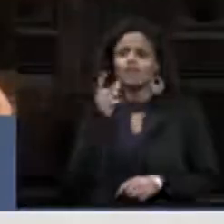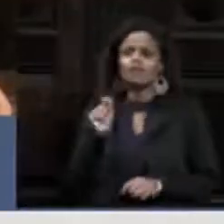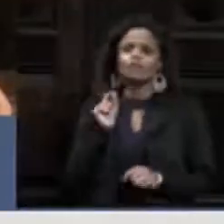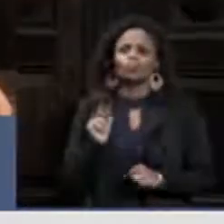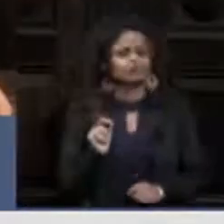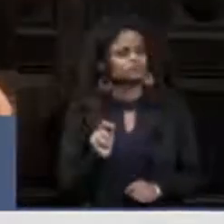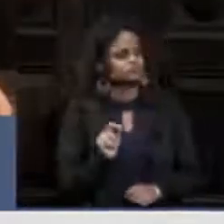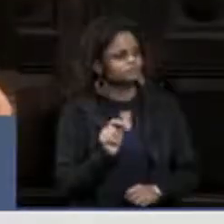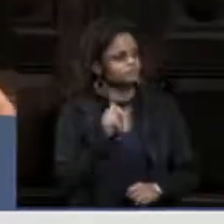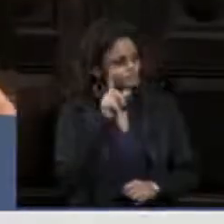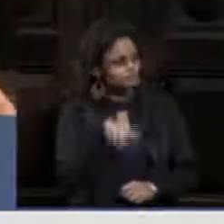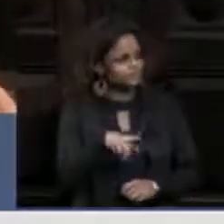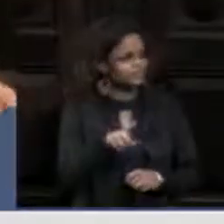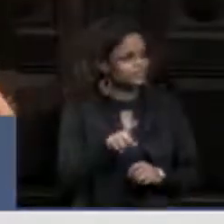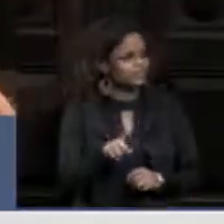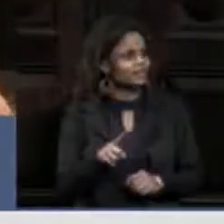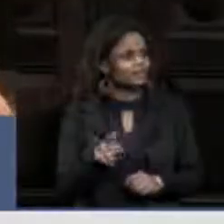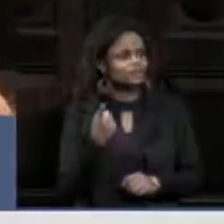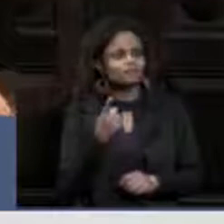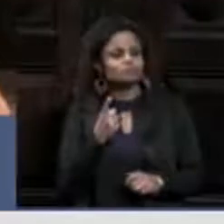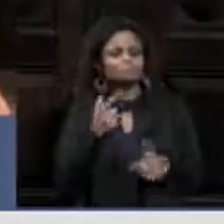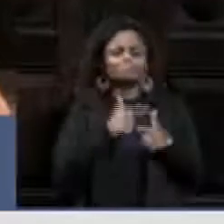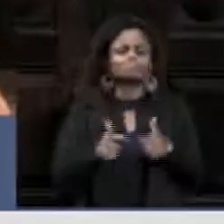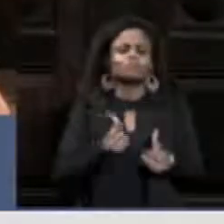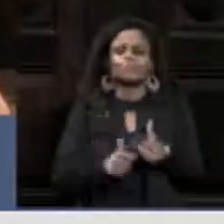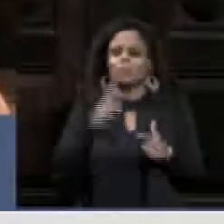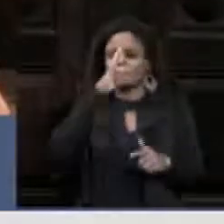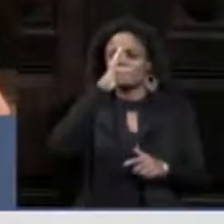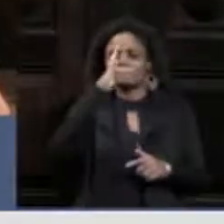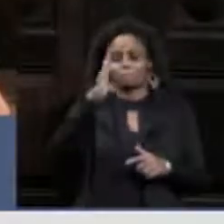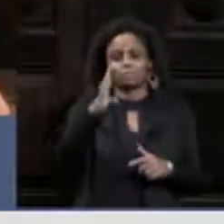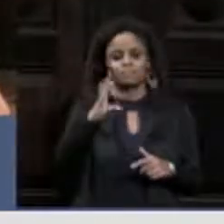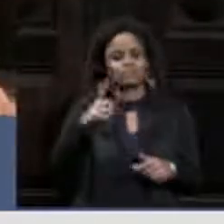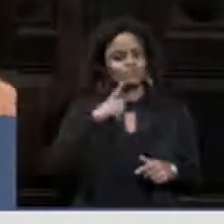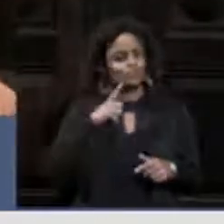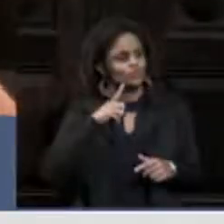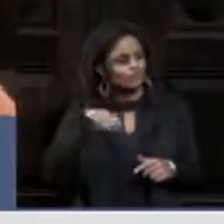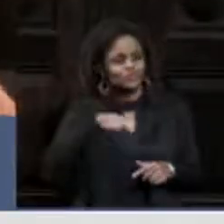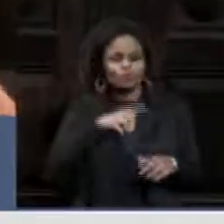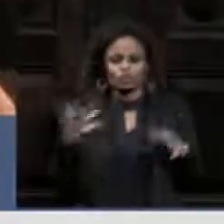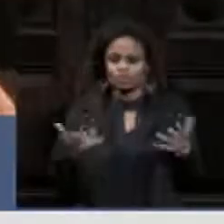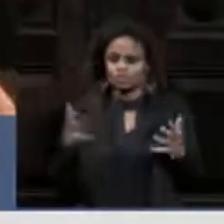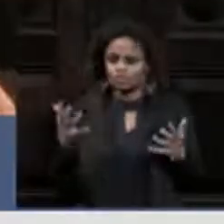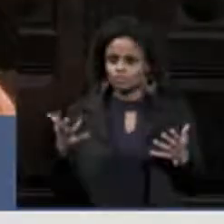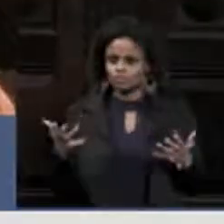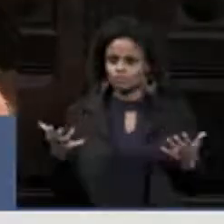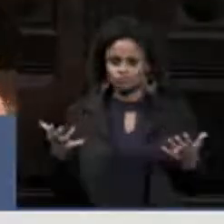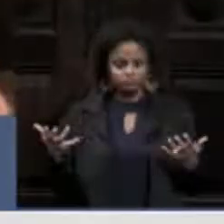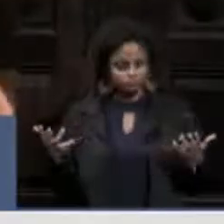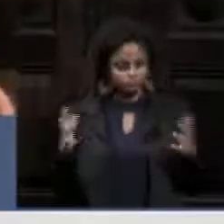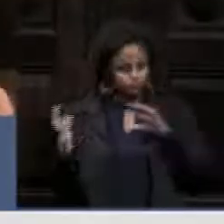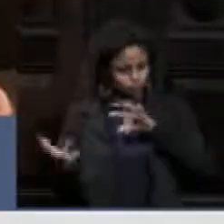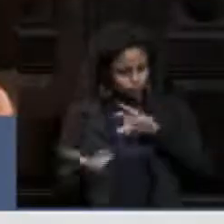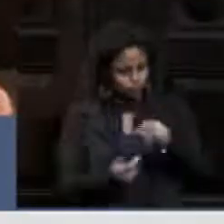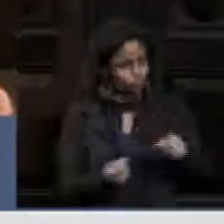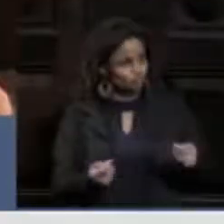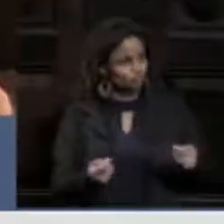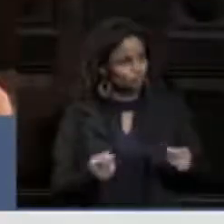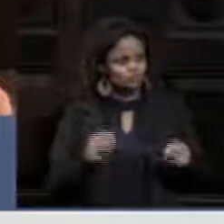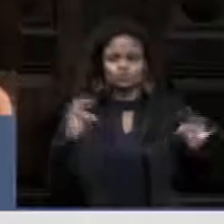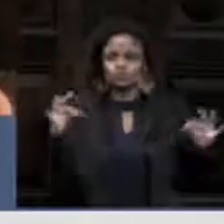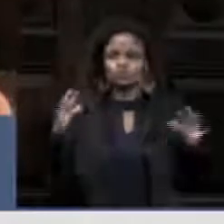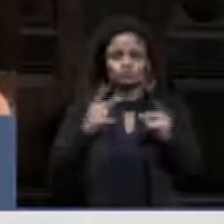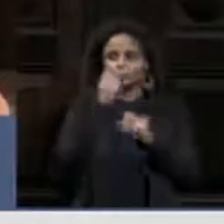que uma das maiores mazelas que tem na face da terra, que todos nós, sem